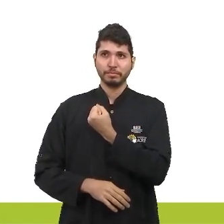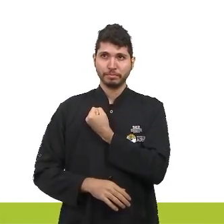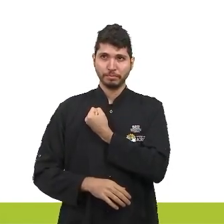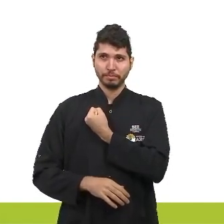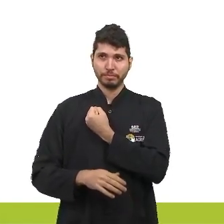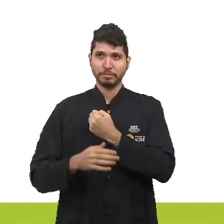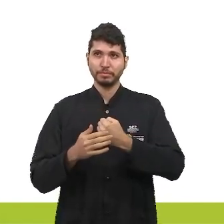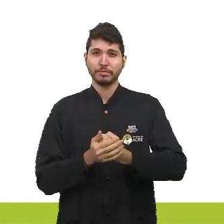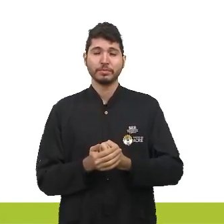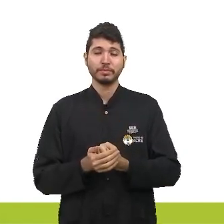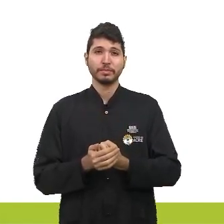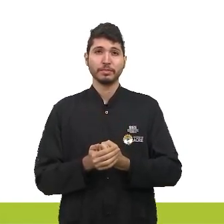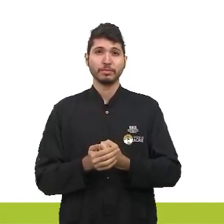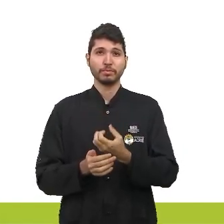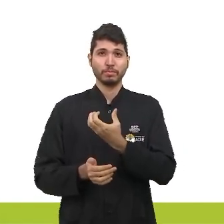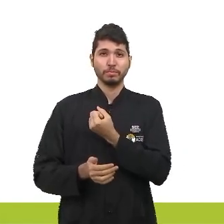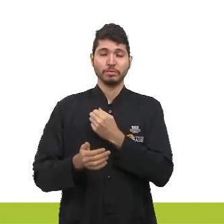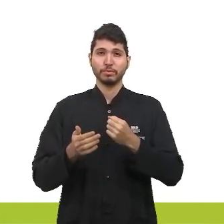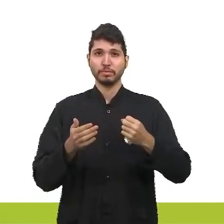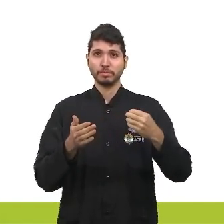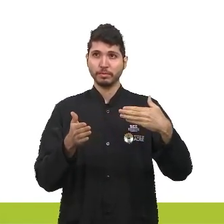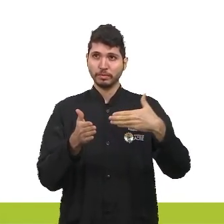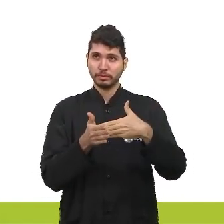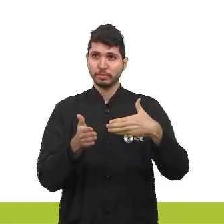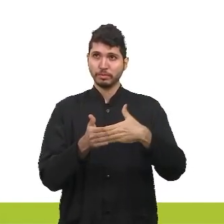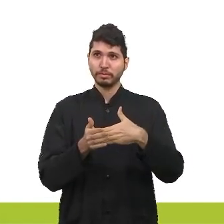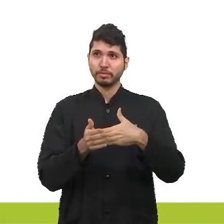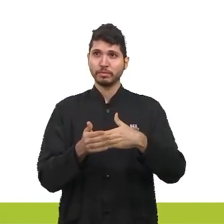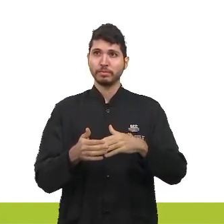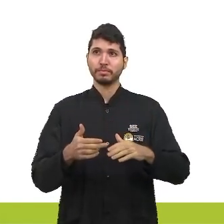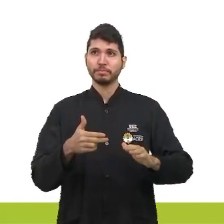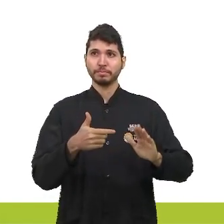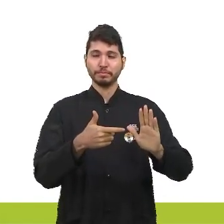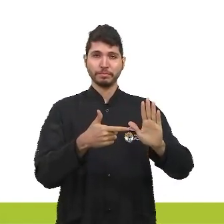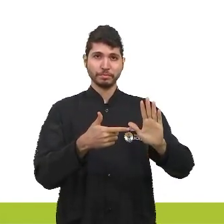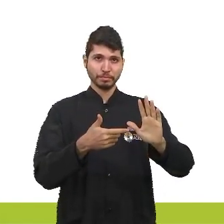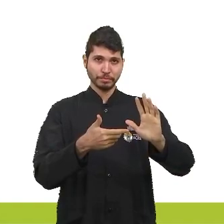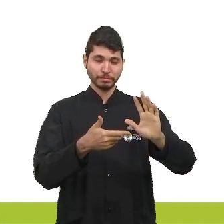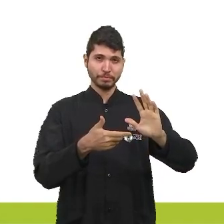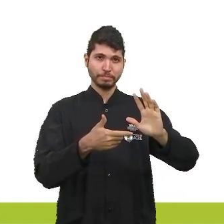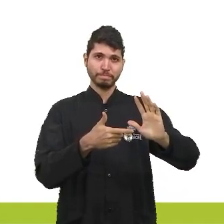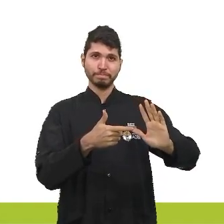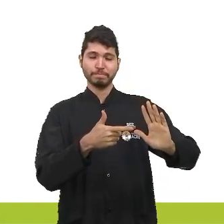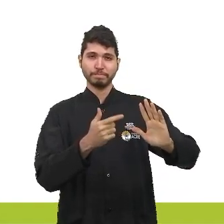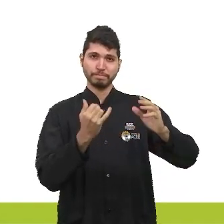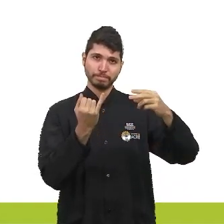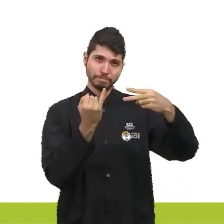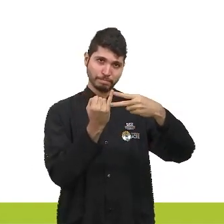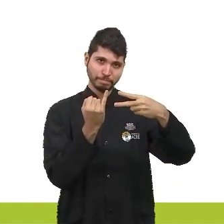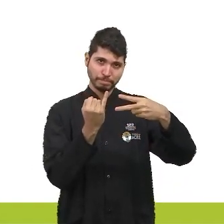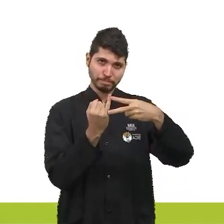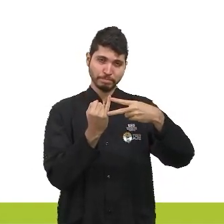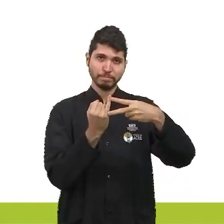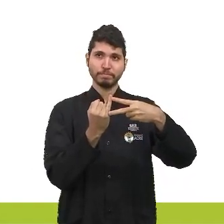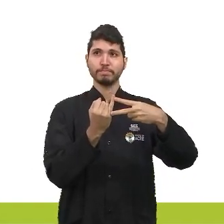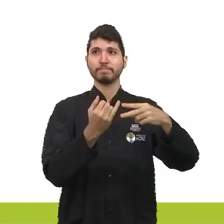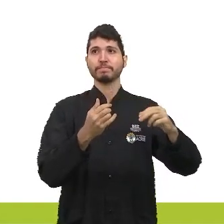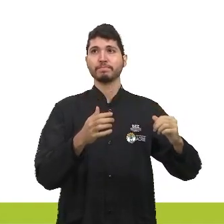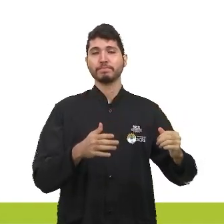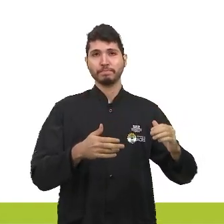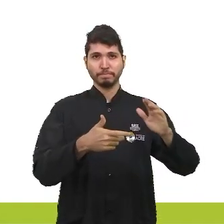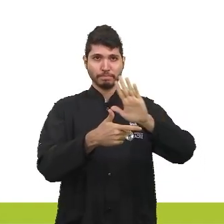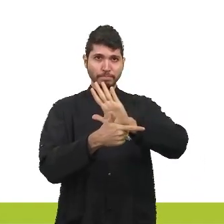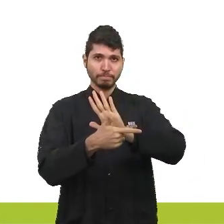planos e convexos, ou regiões poligonais convexas, tais que elas satisfazem